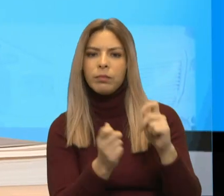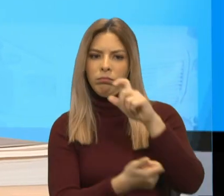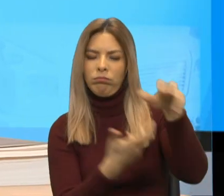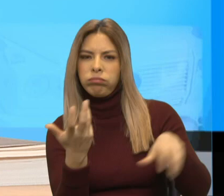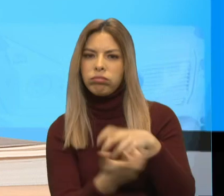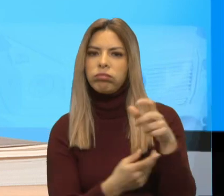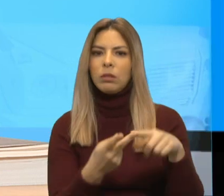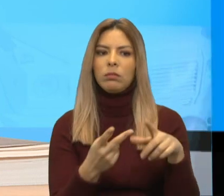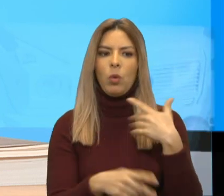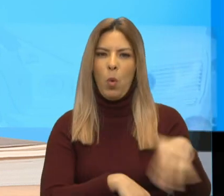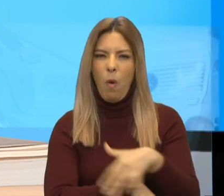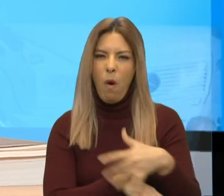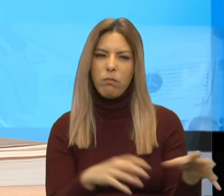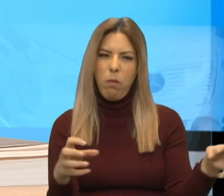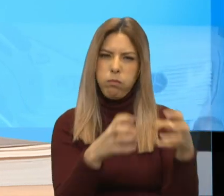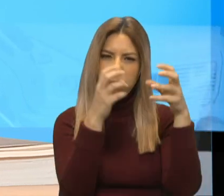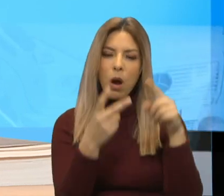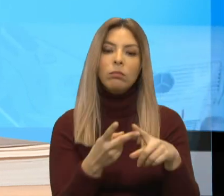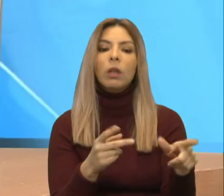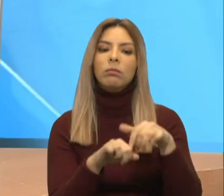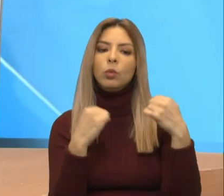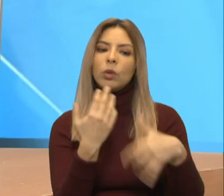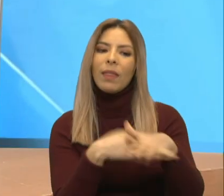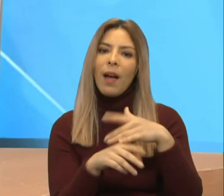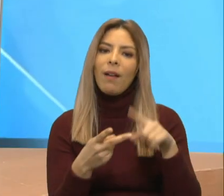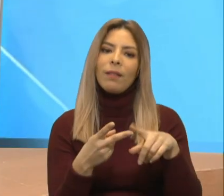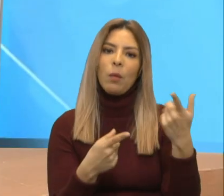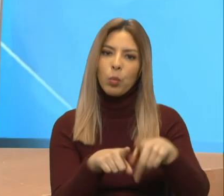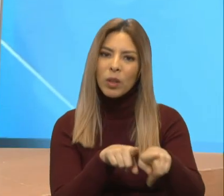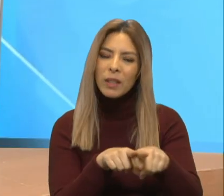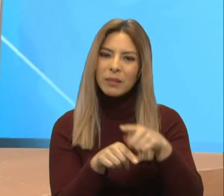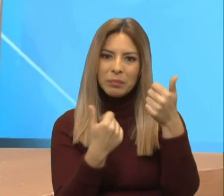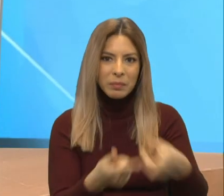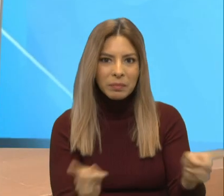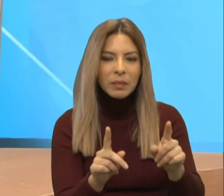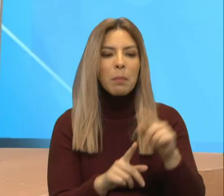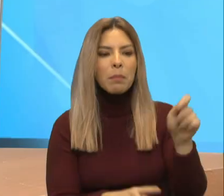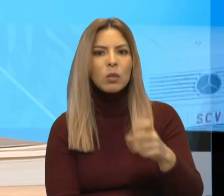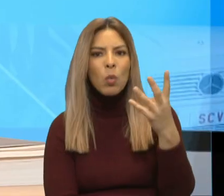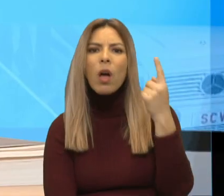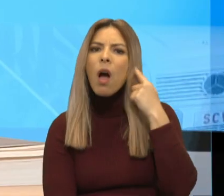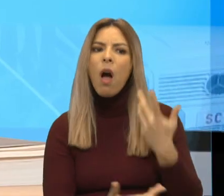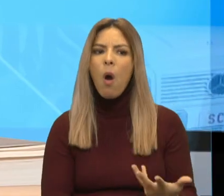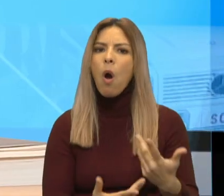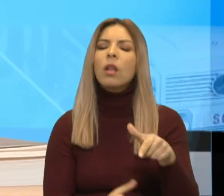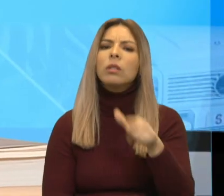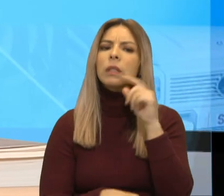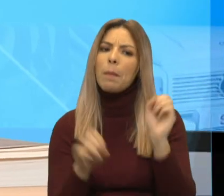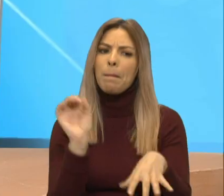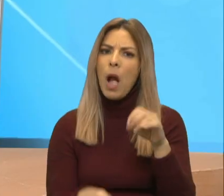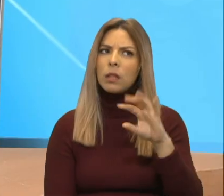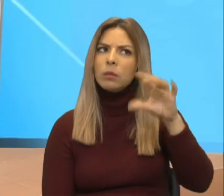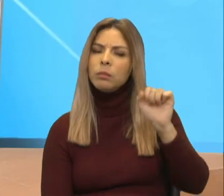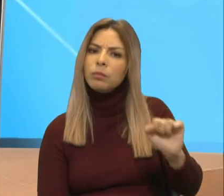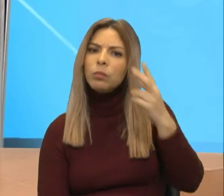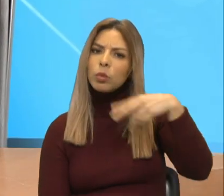confrontos pelas ruas, muita instabilidade social e política. 4 meses depois das eleições, qual é a situação do país?